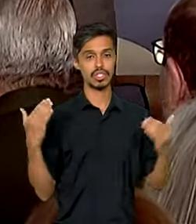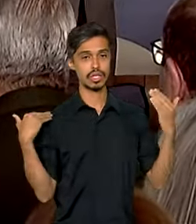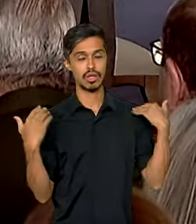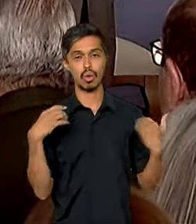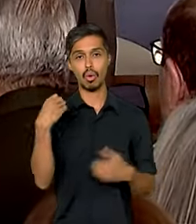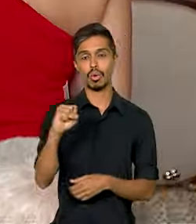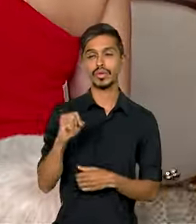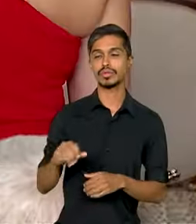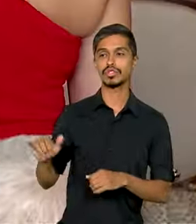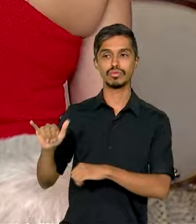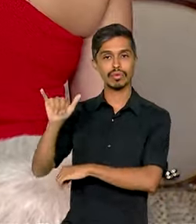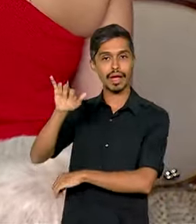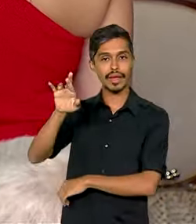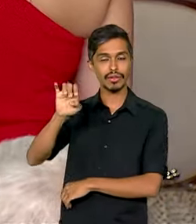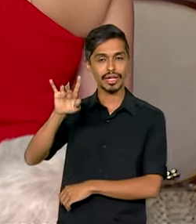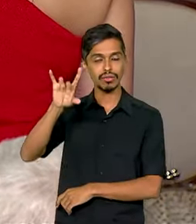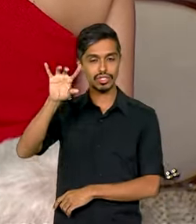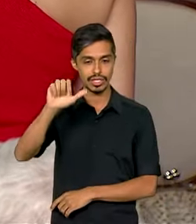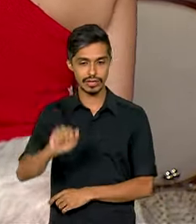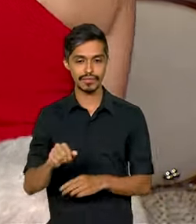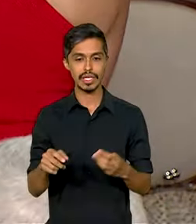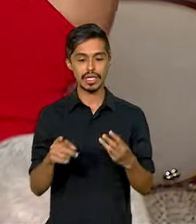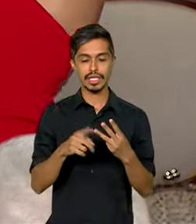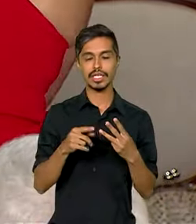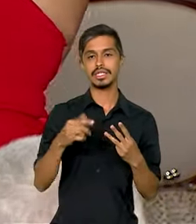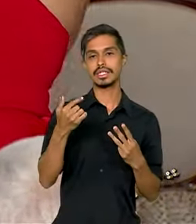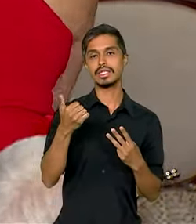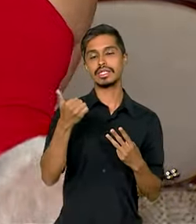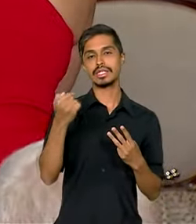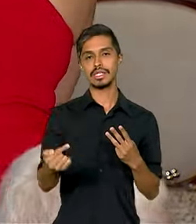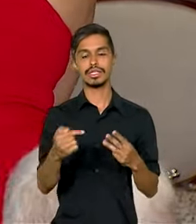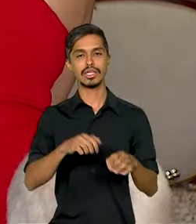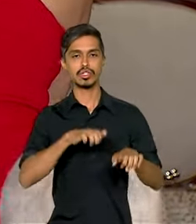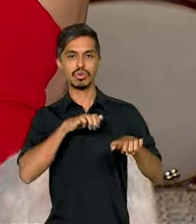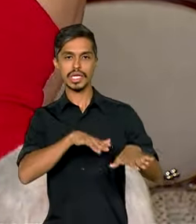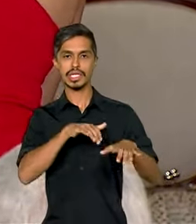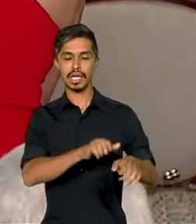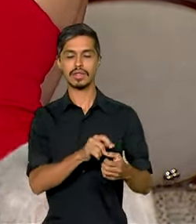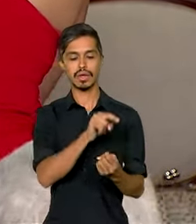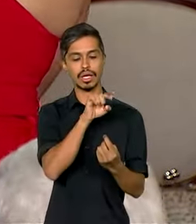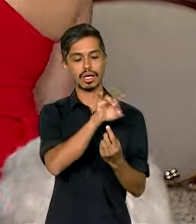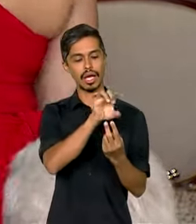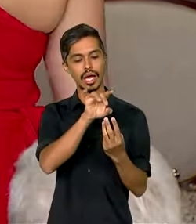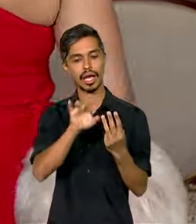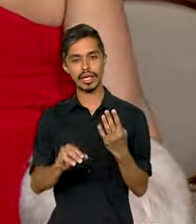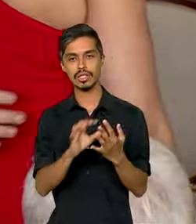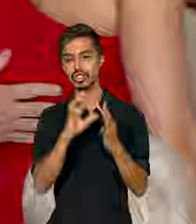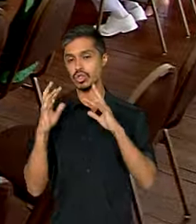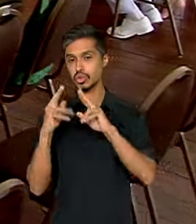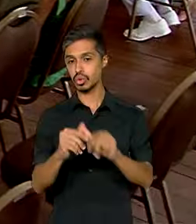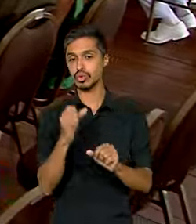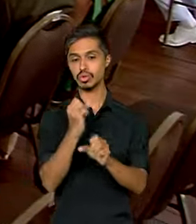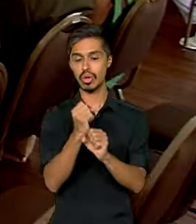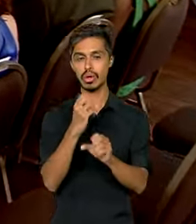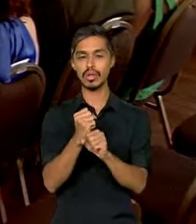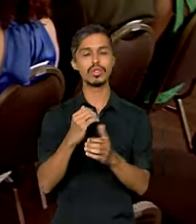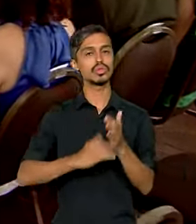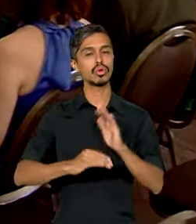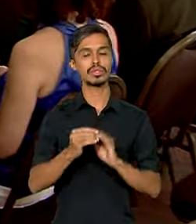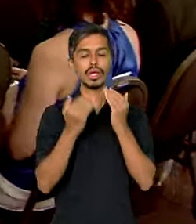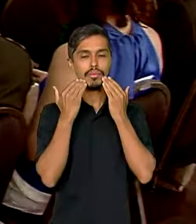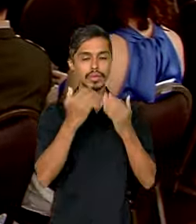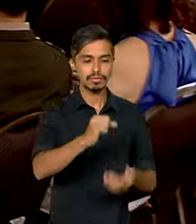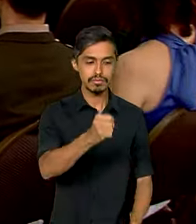da Aeronáutica e 17 do Exército. E cada um se apresentou ao presidente Lula. A